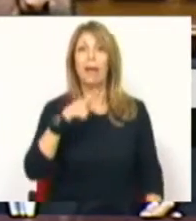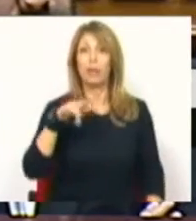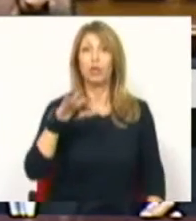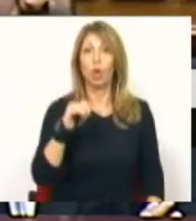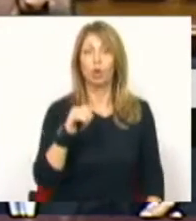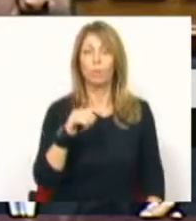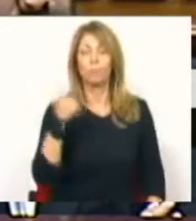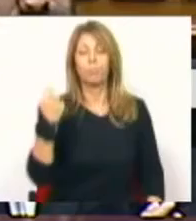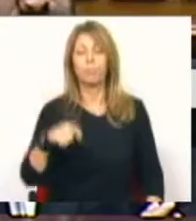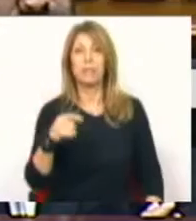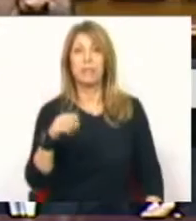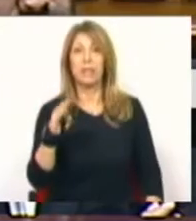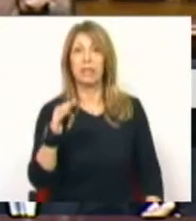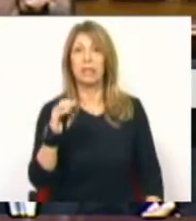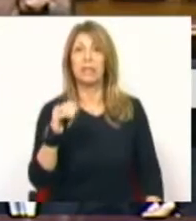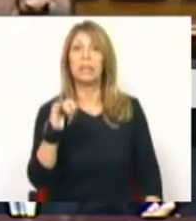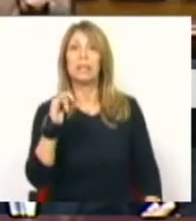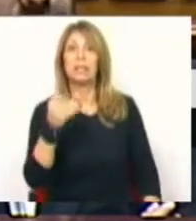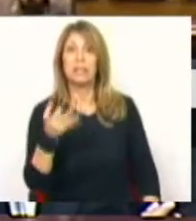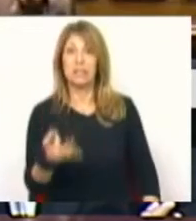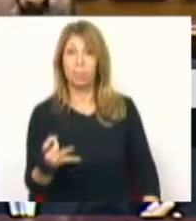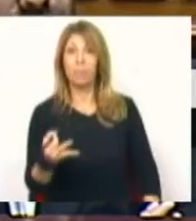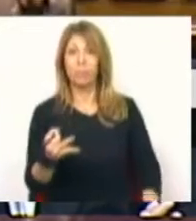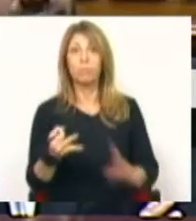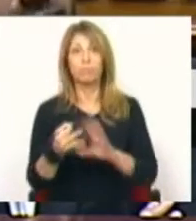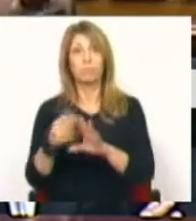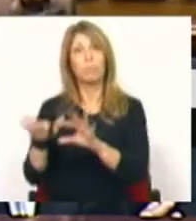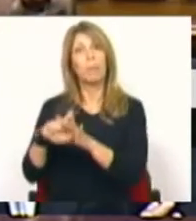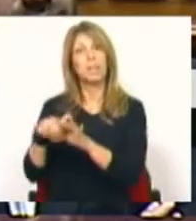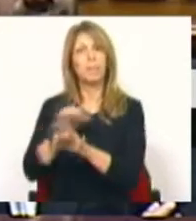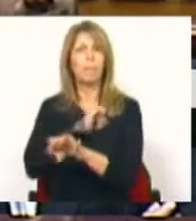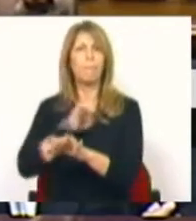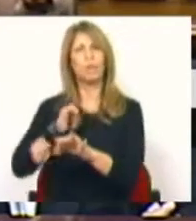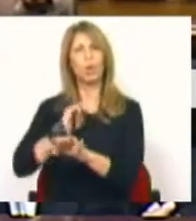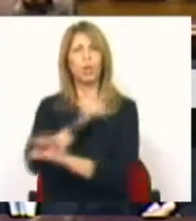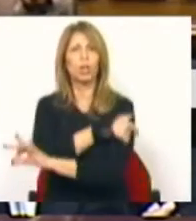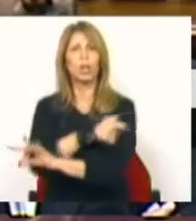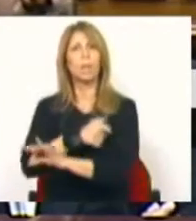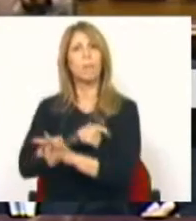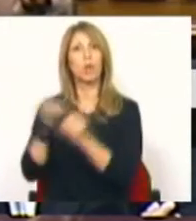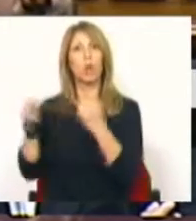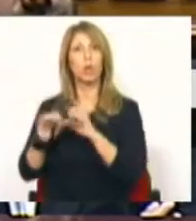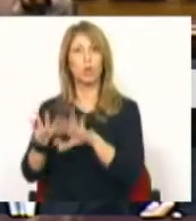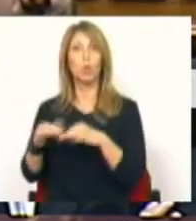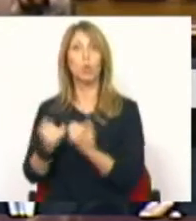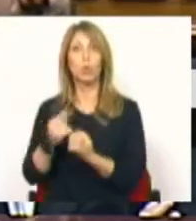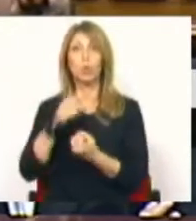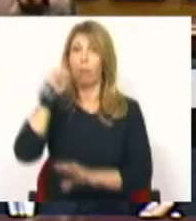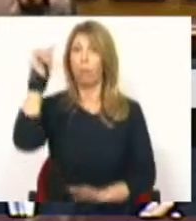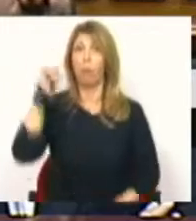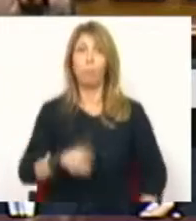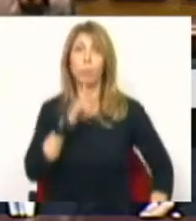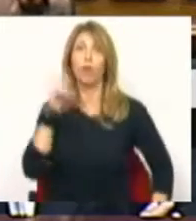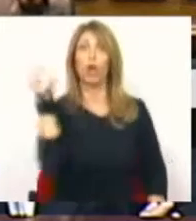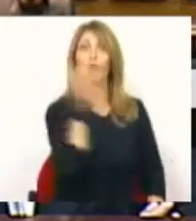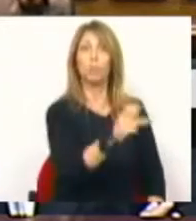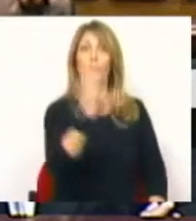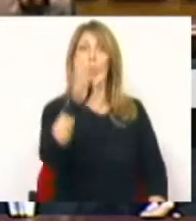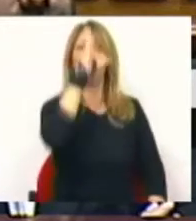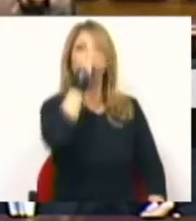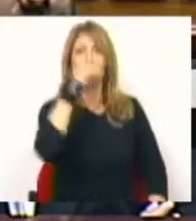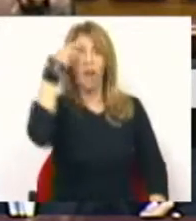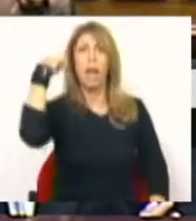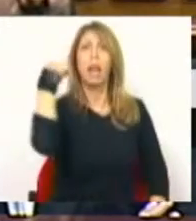da cip está um dos representantes dos patrões na concertação social vai indiretamente dizer em resposta o primeiro-ministro que nem